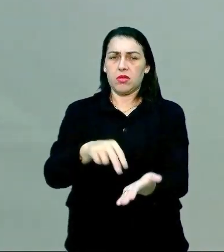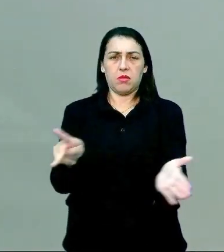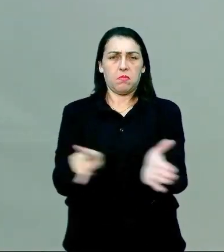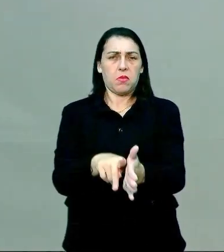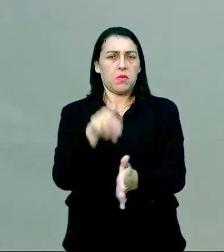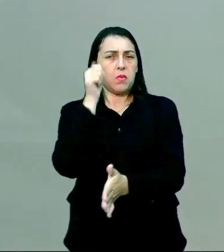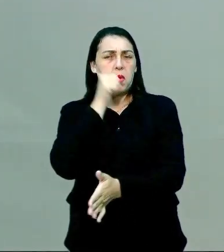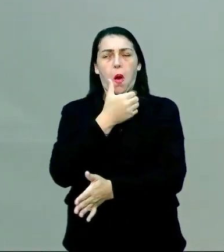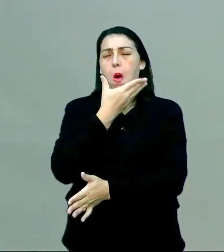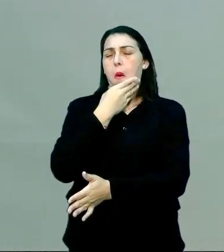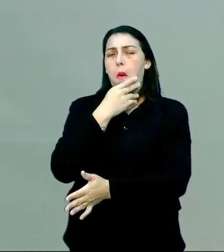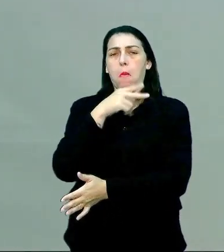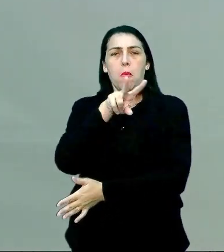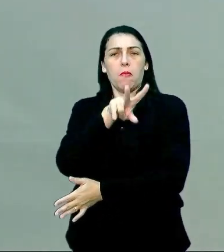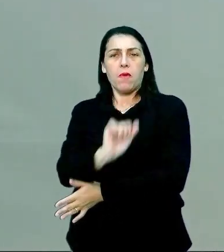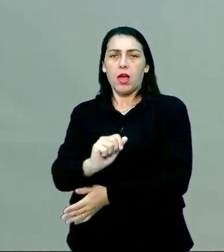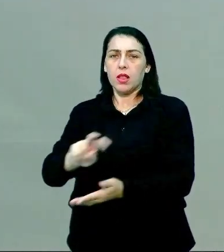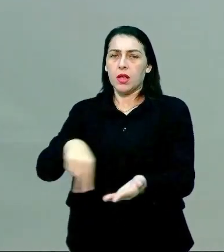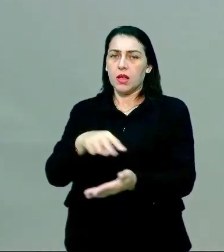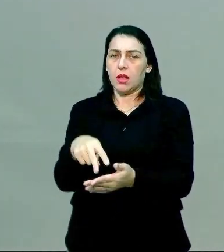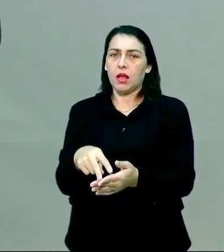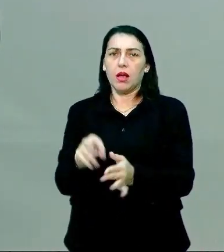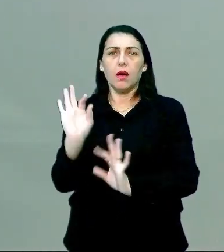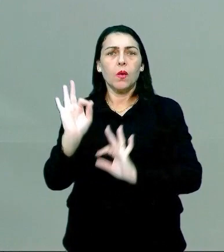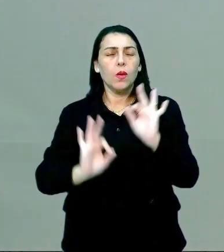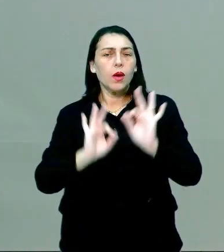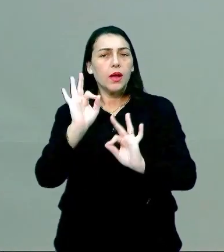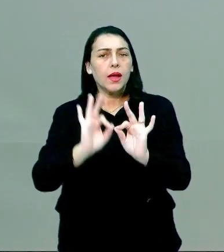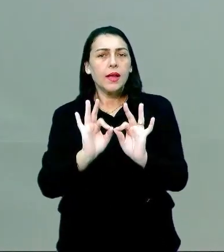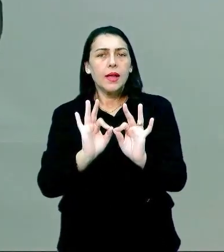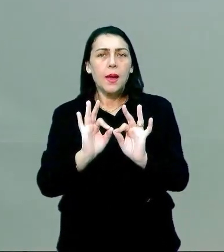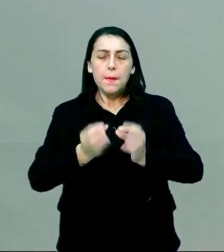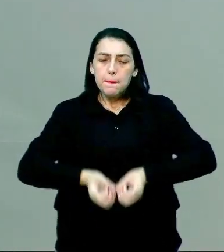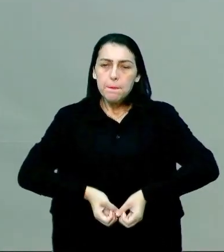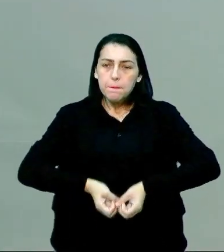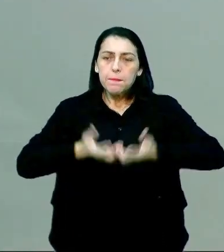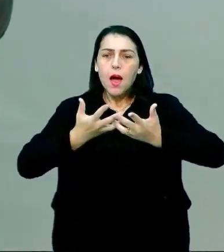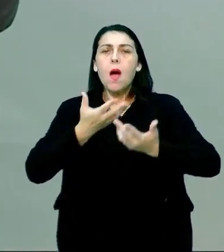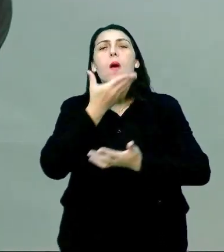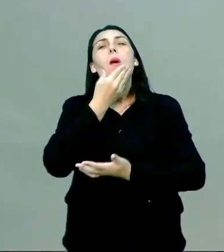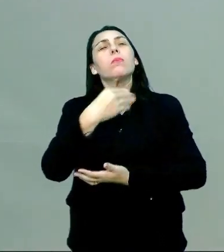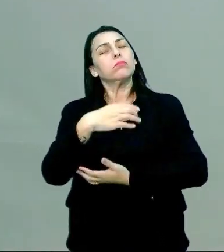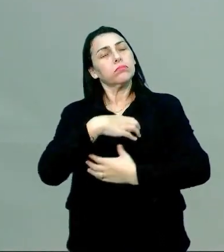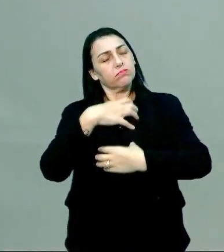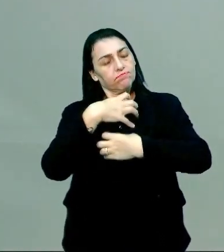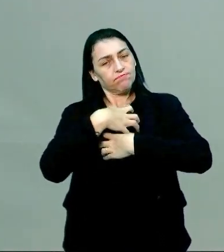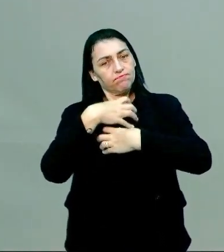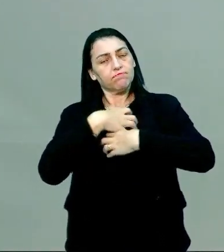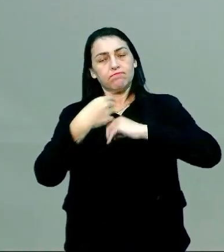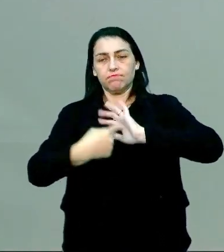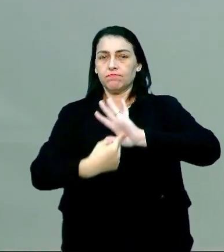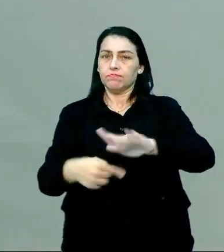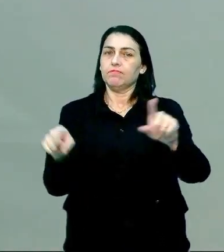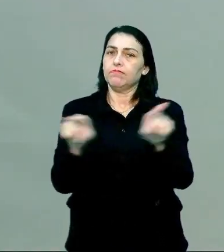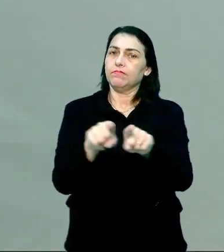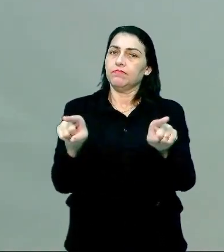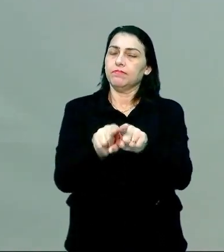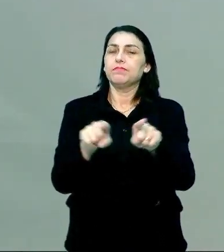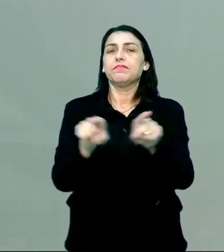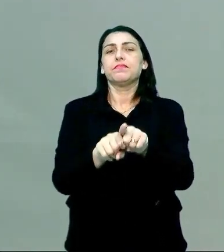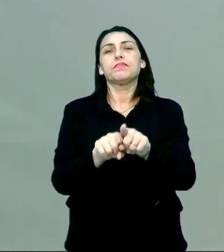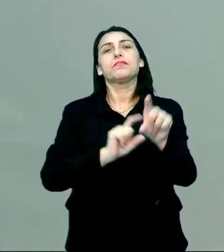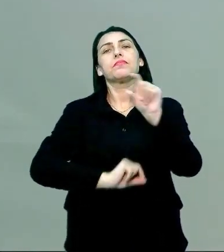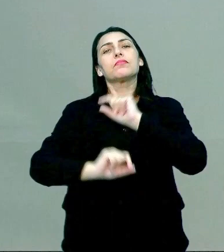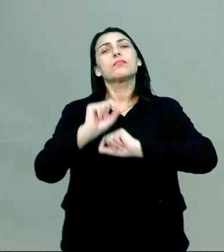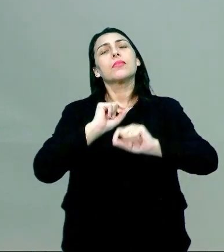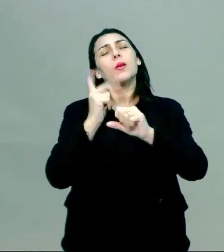mulher, homem não vai dançar. Gente, a construção da dança é a expressão. Homem tem sentimento, é para expressar. E é justamente isso que